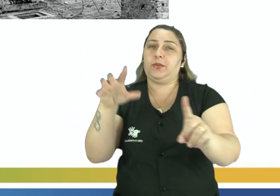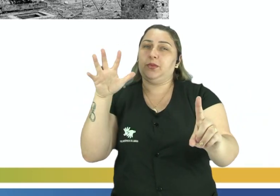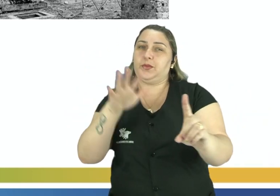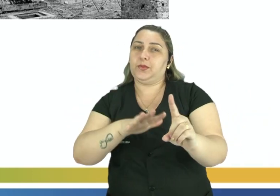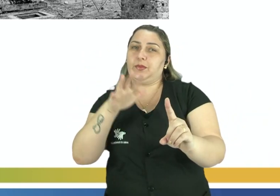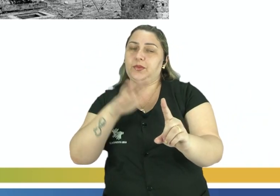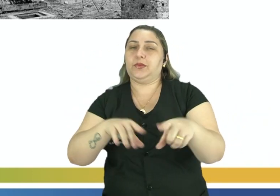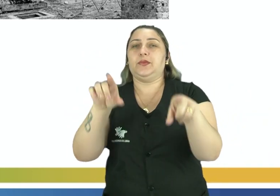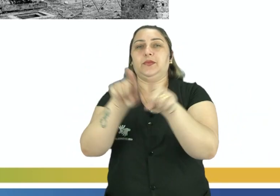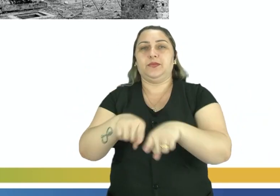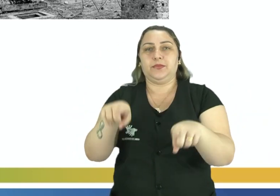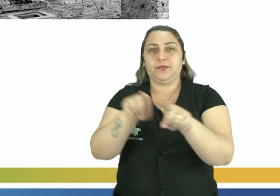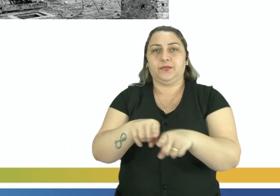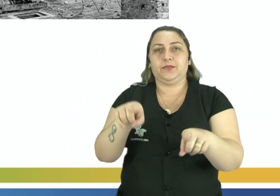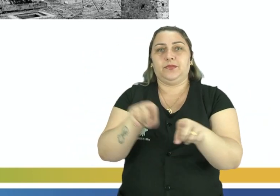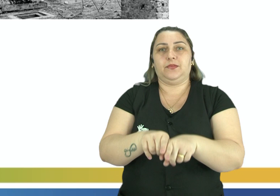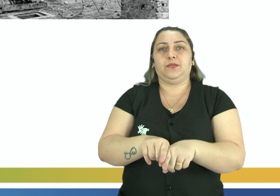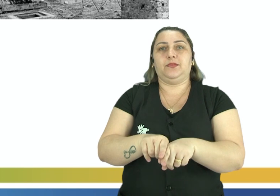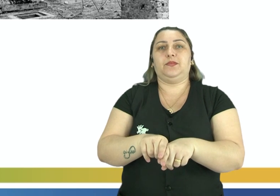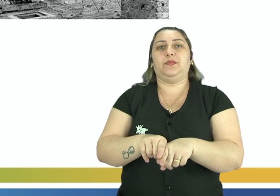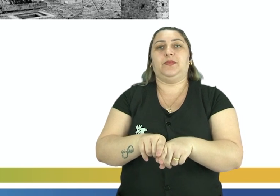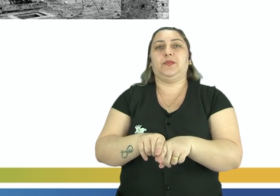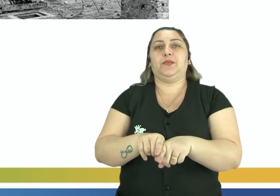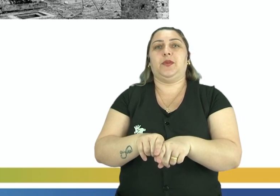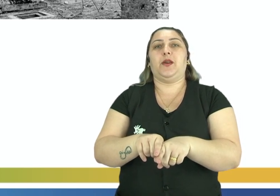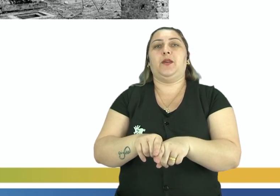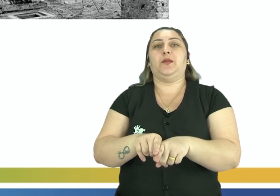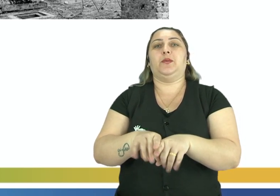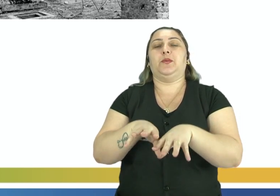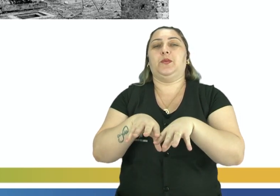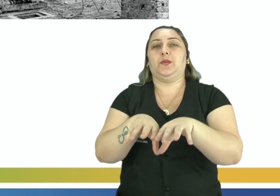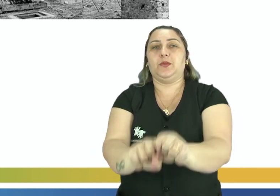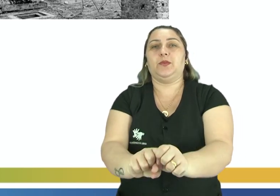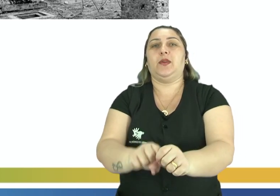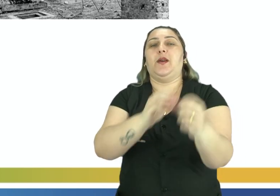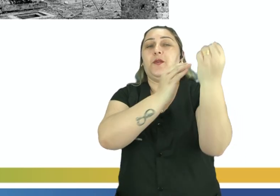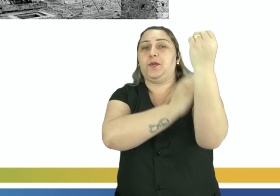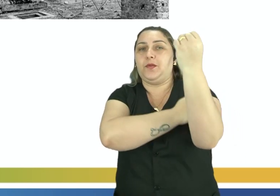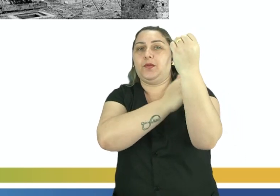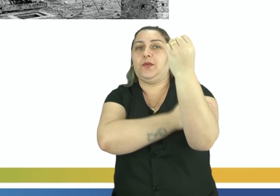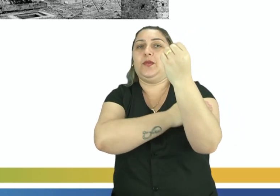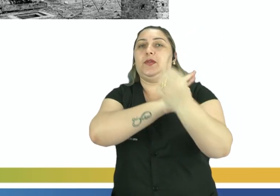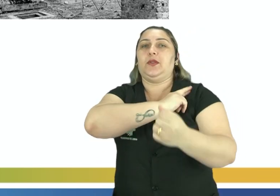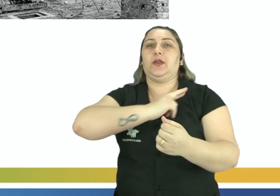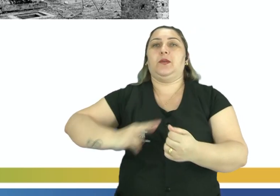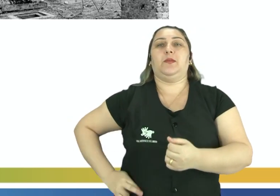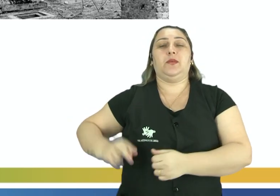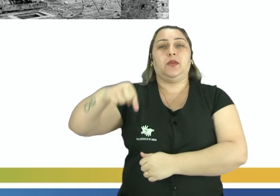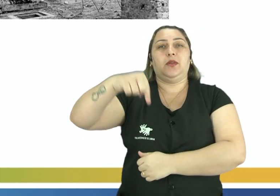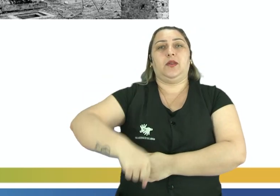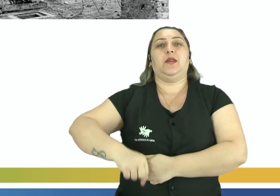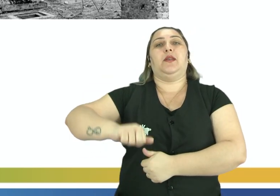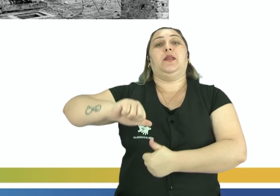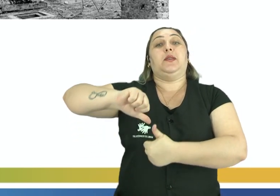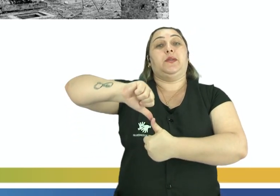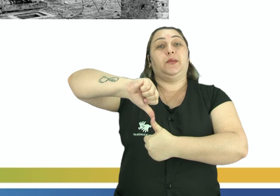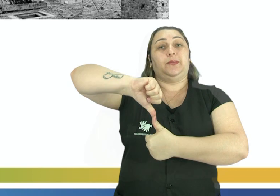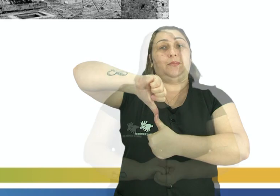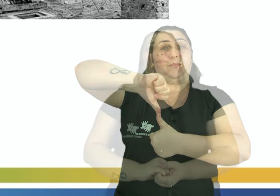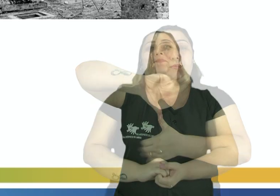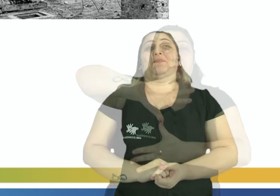influenciando também na tomada de poder de muitas repúblicas aqui na América.